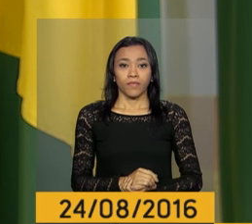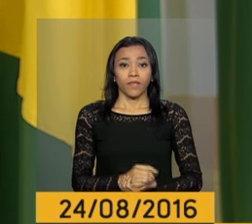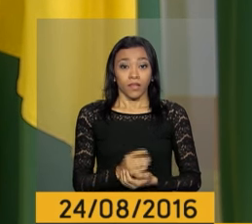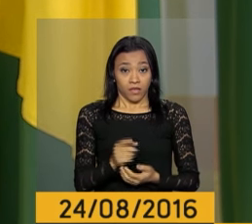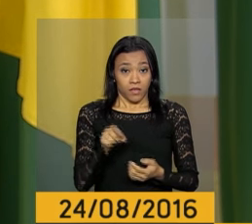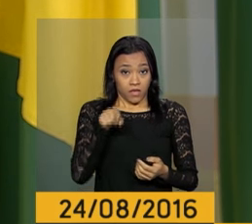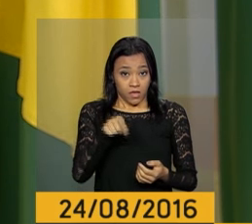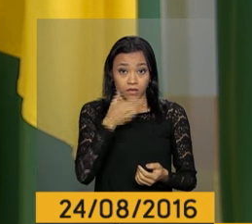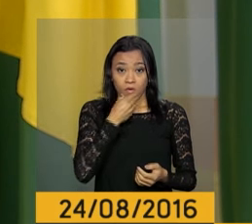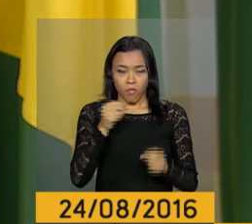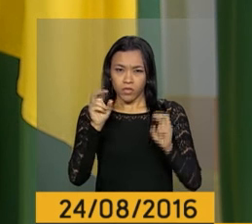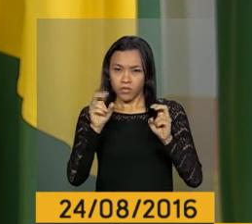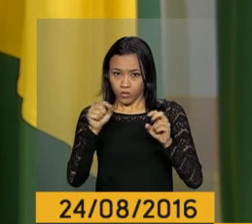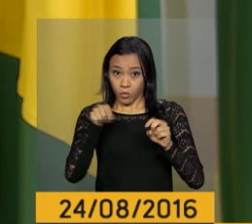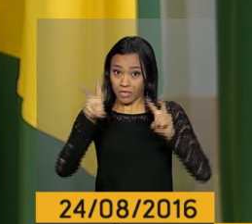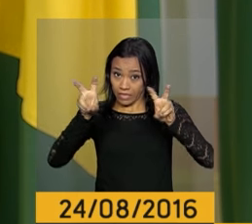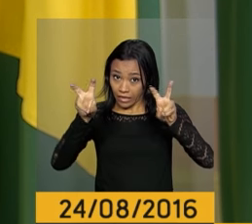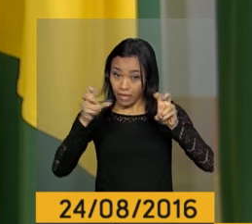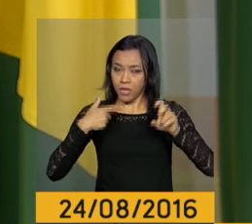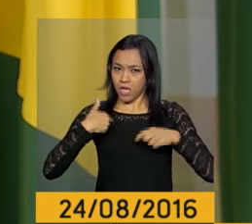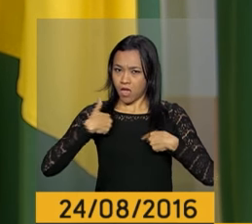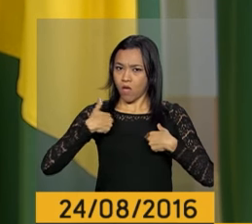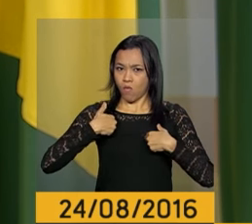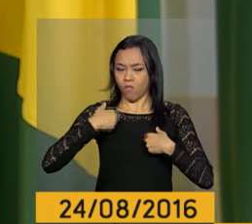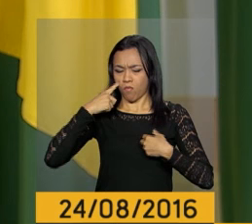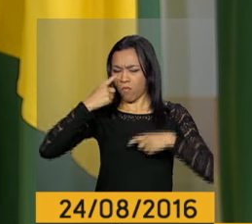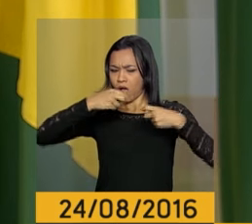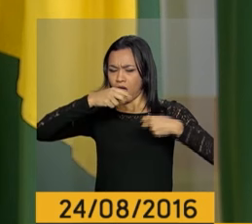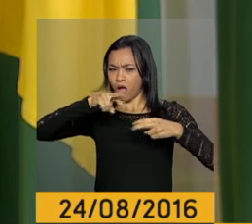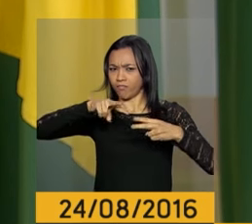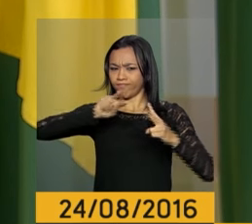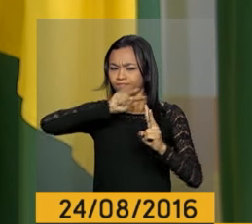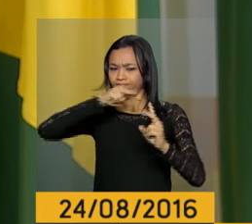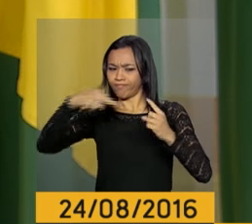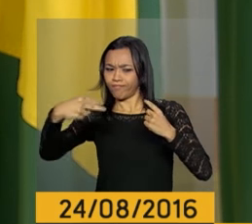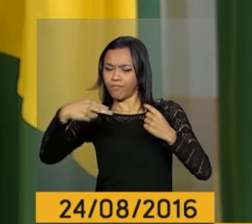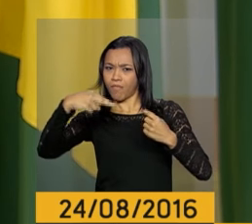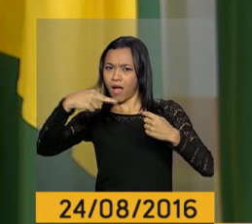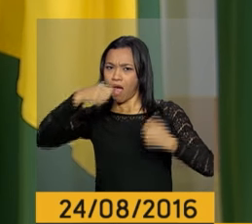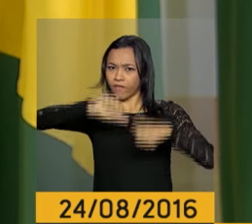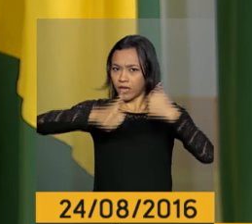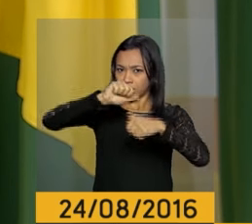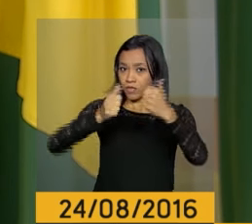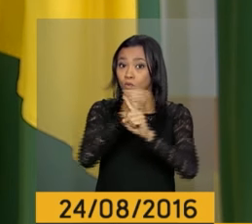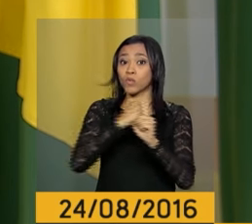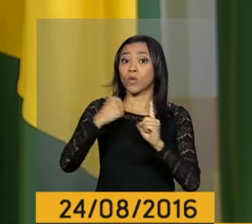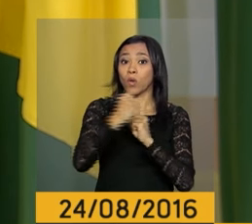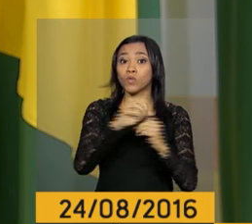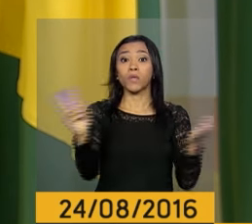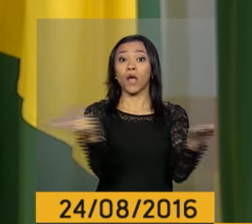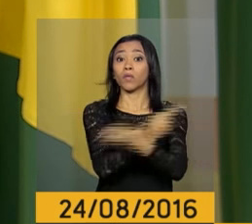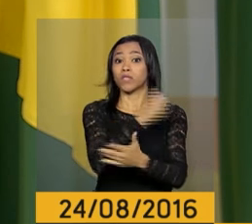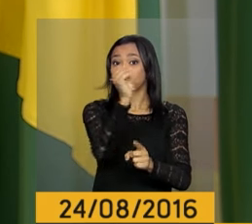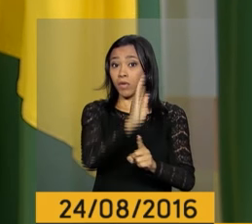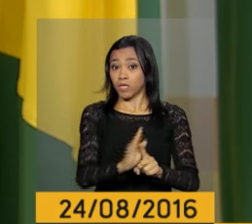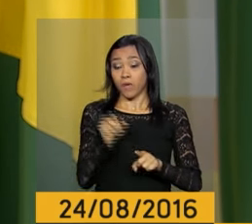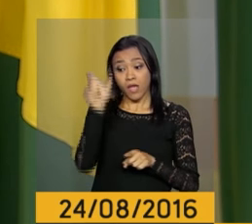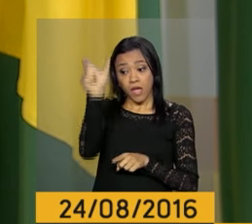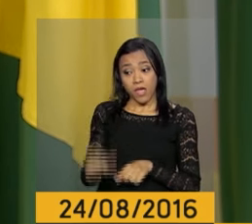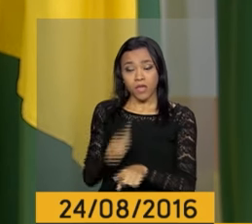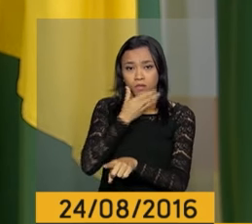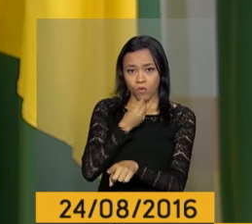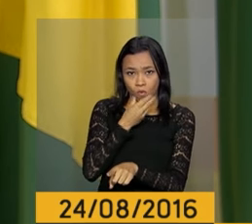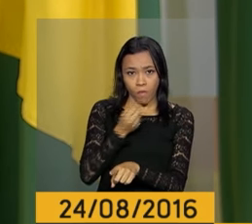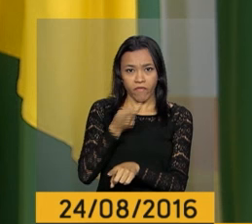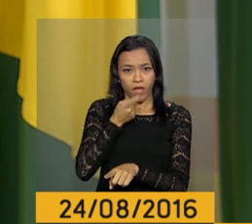E ao fazer análise sociológica, naturalmente, do que acontecia no Brasil, ele mencionava que a